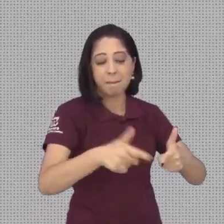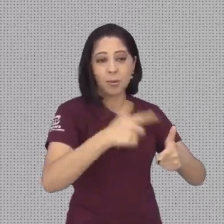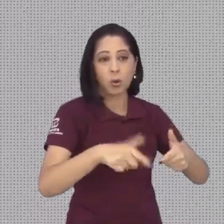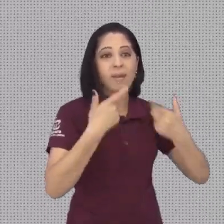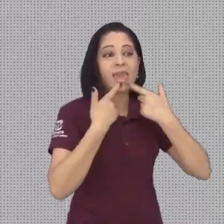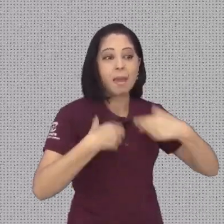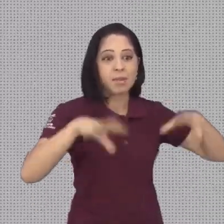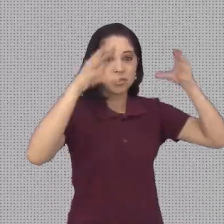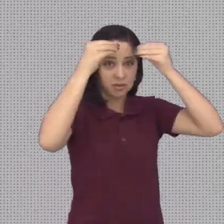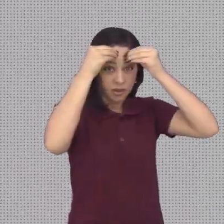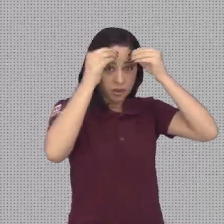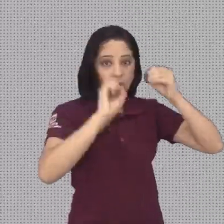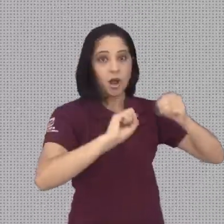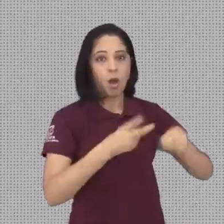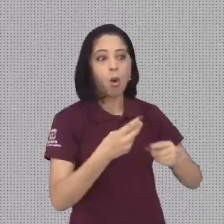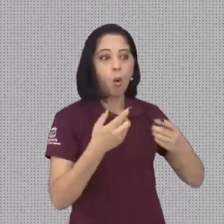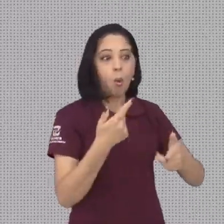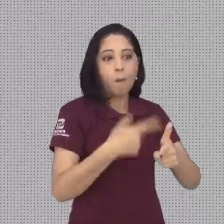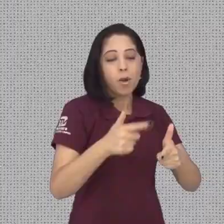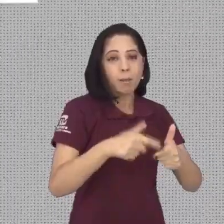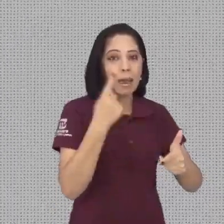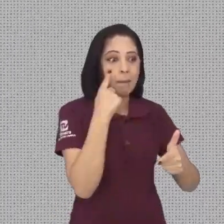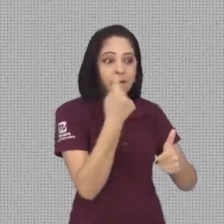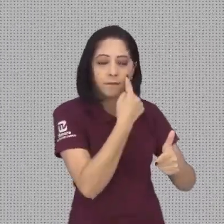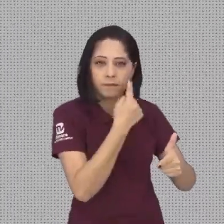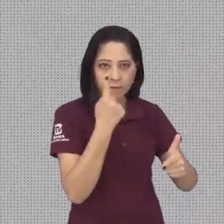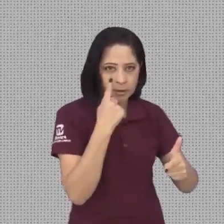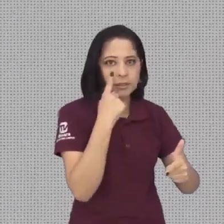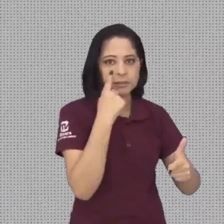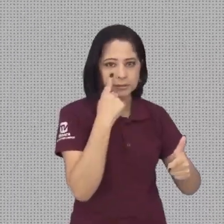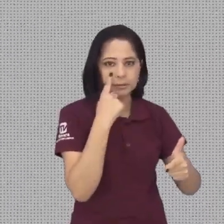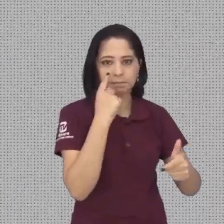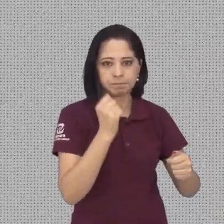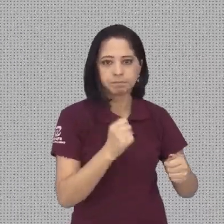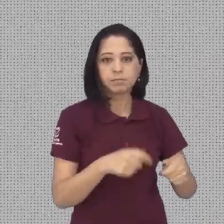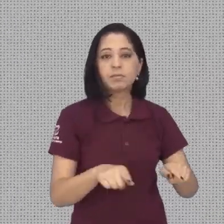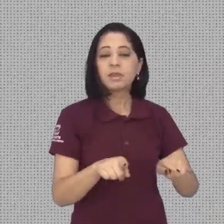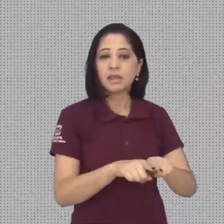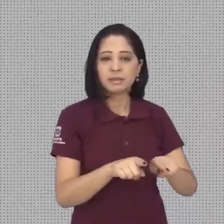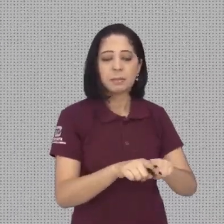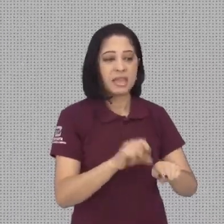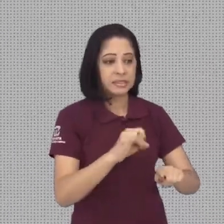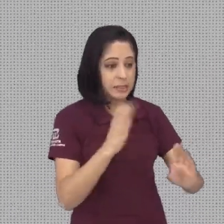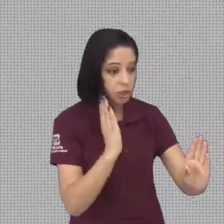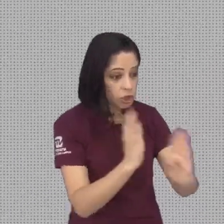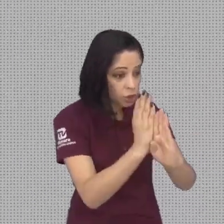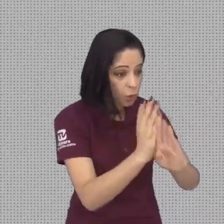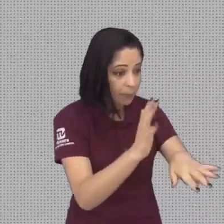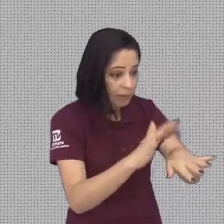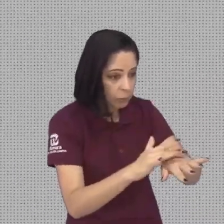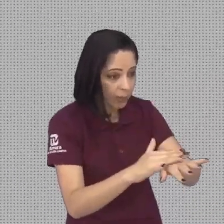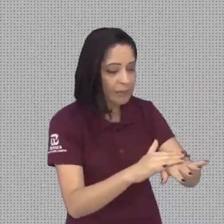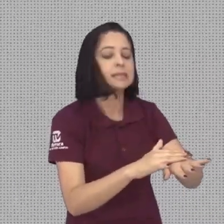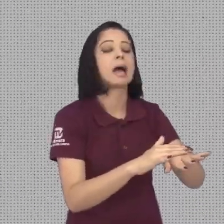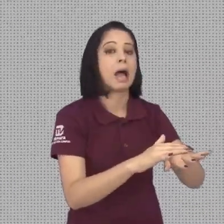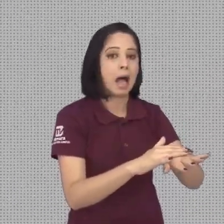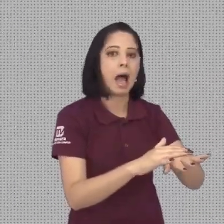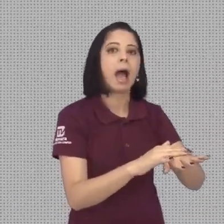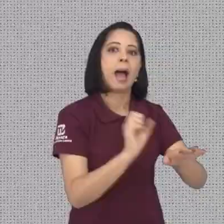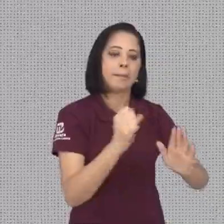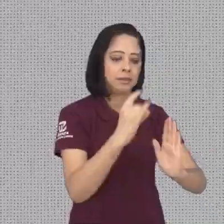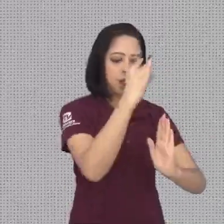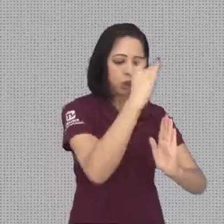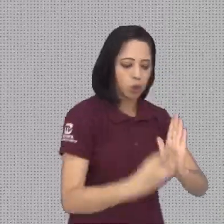linguística, comunicativa e da visão do aluno. Além disso, as medidas terão caráter preventivo e os casos